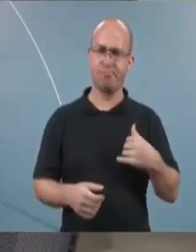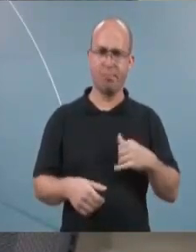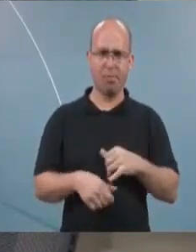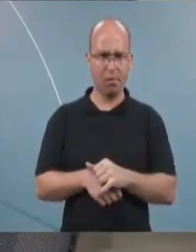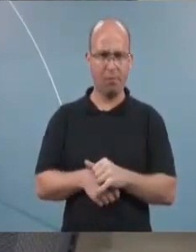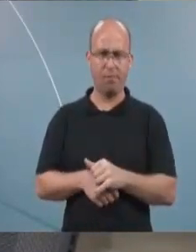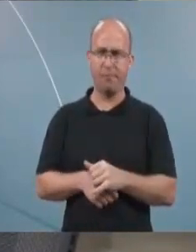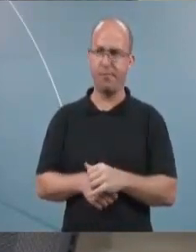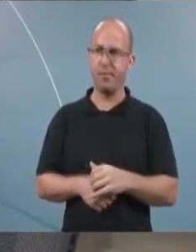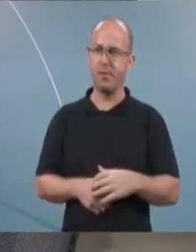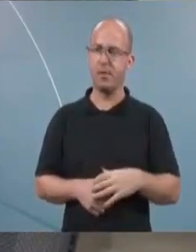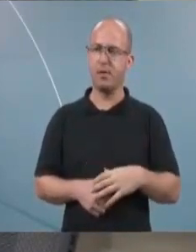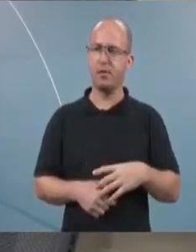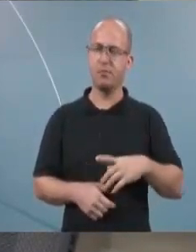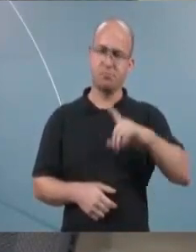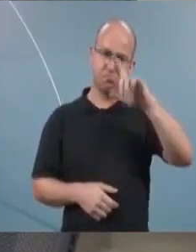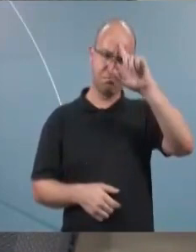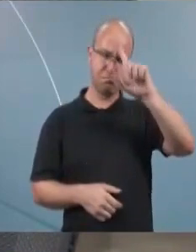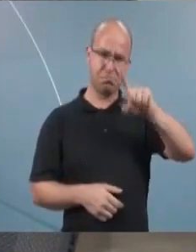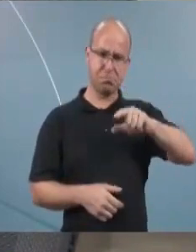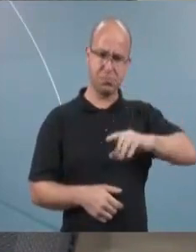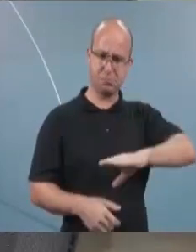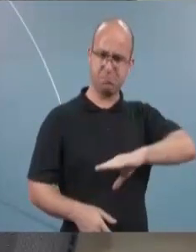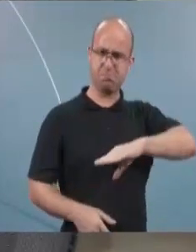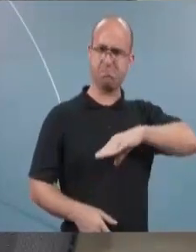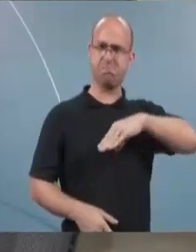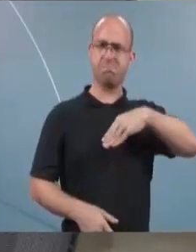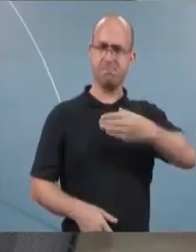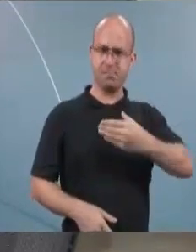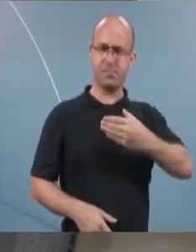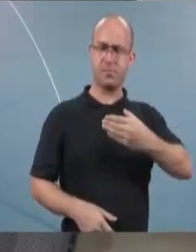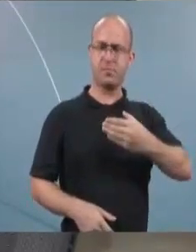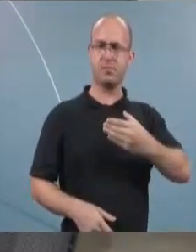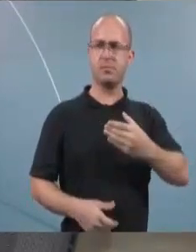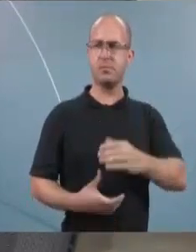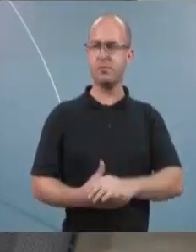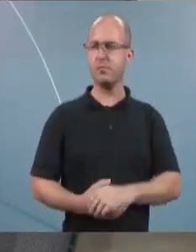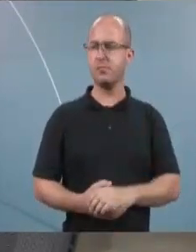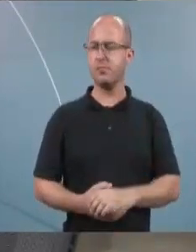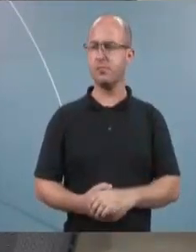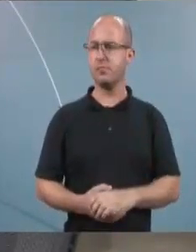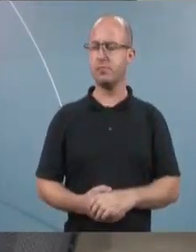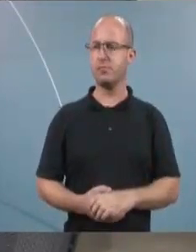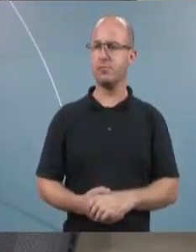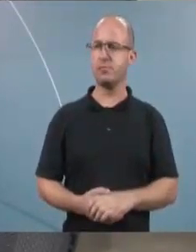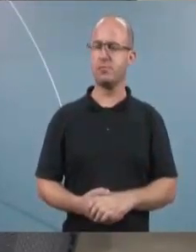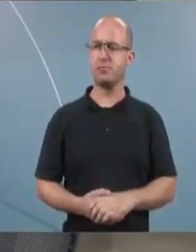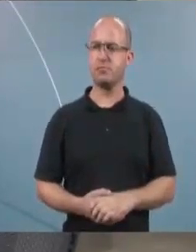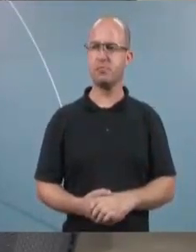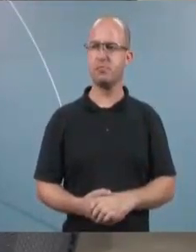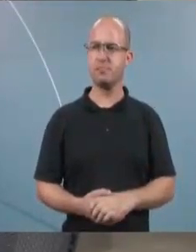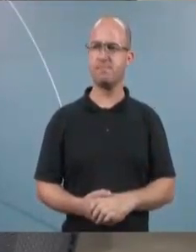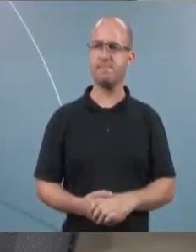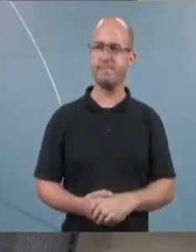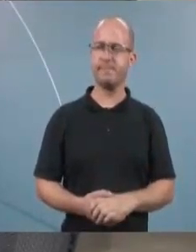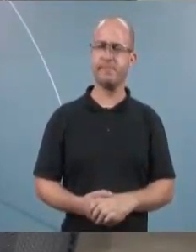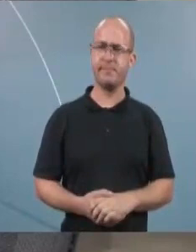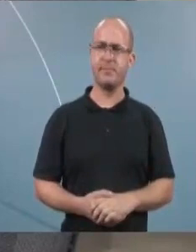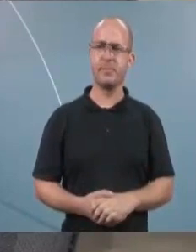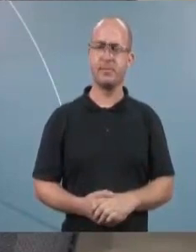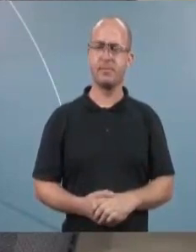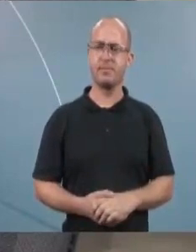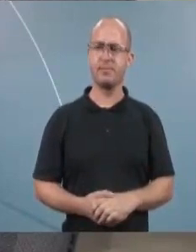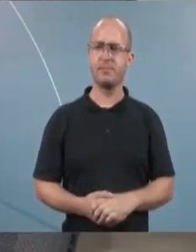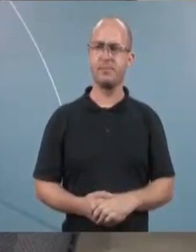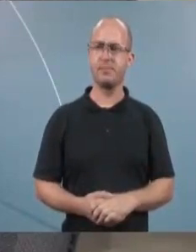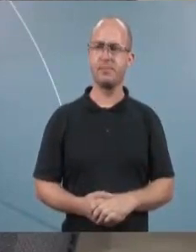isso me dá uma determinação isso me dá uma coragem porque Diz cada vez